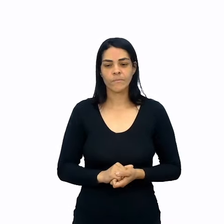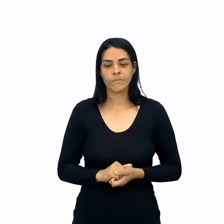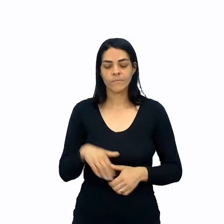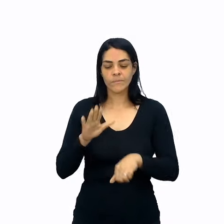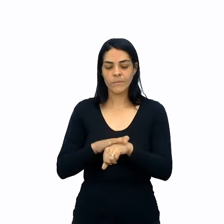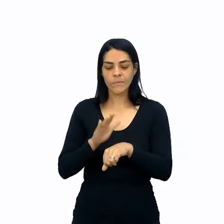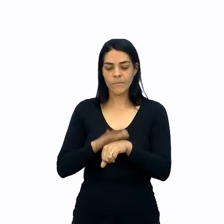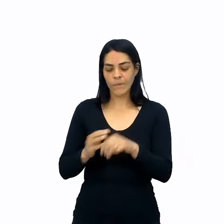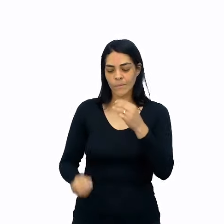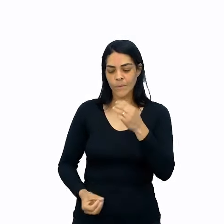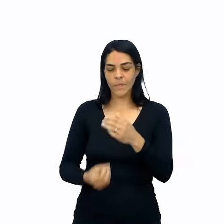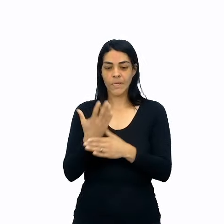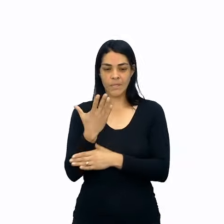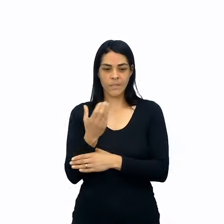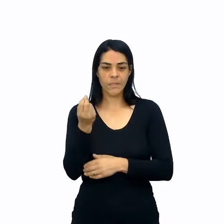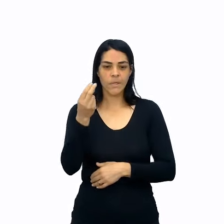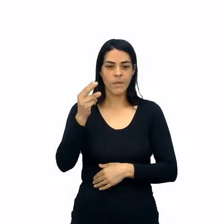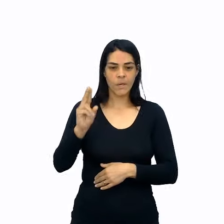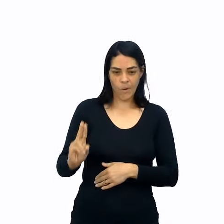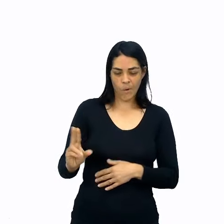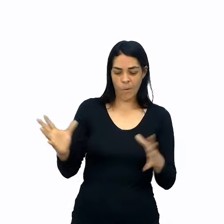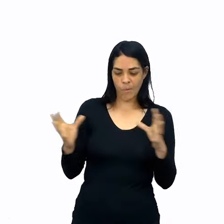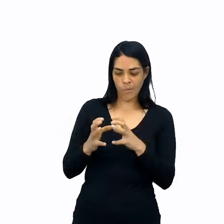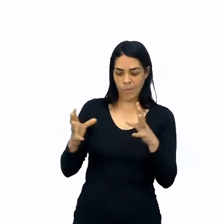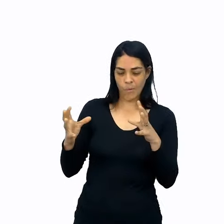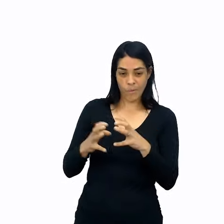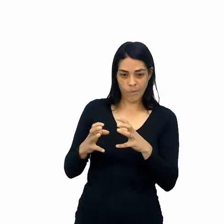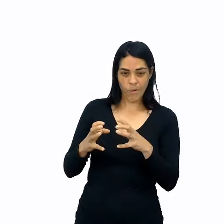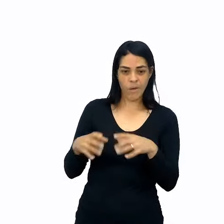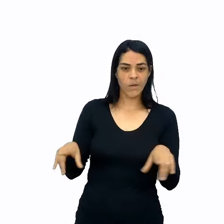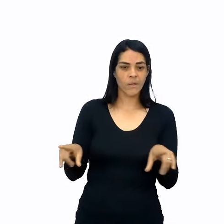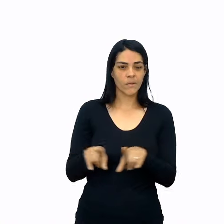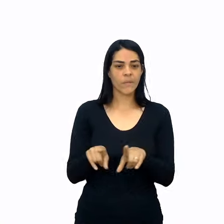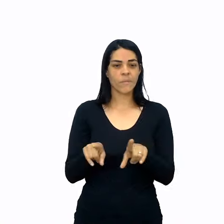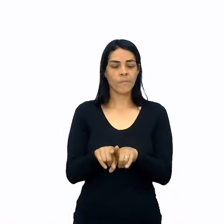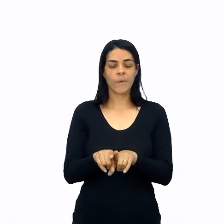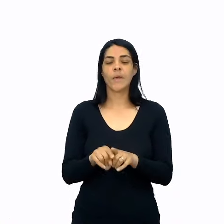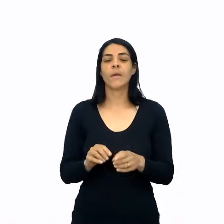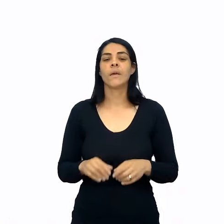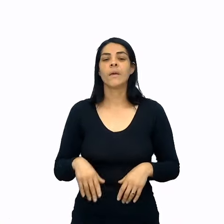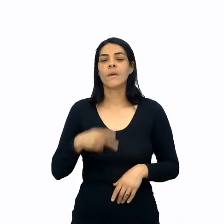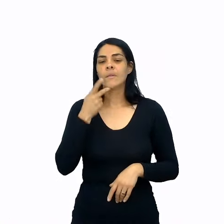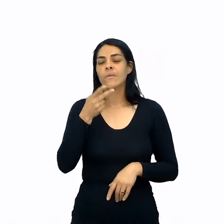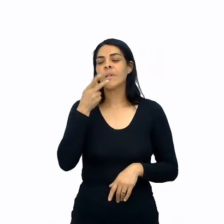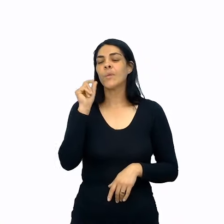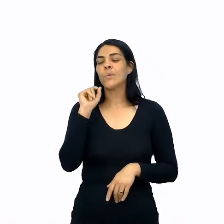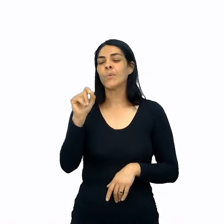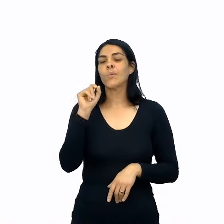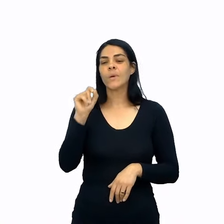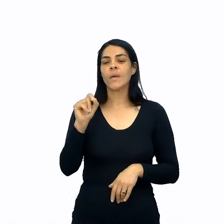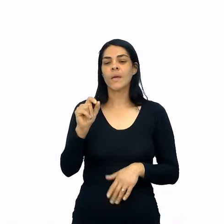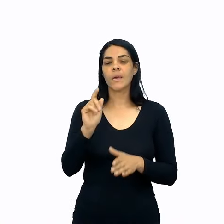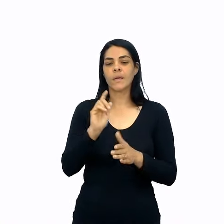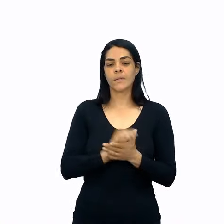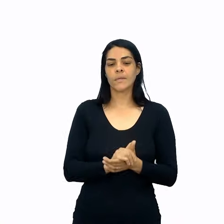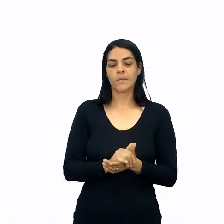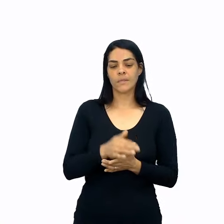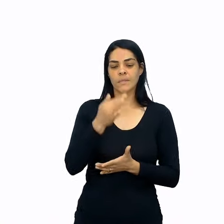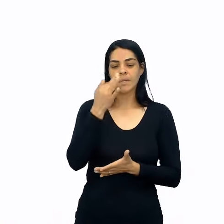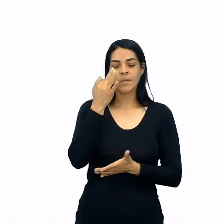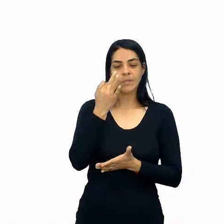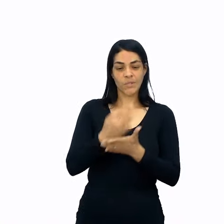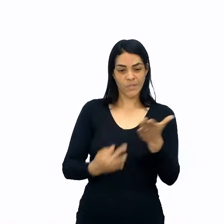meio da criação, ou então da intriga, do verossímil. Estamos falando em quê? De textos literários,